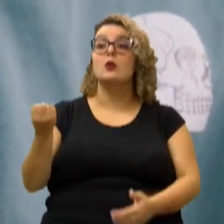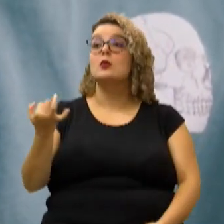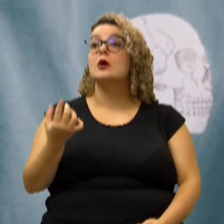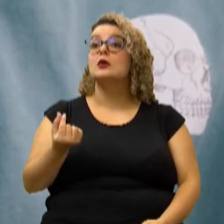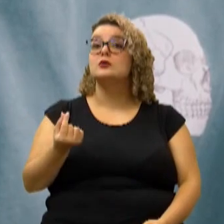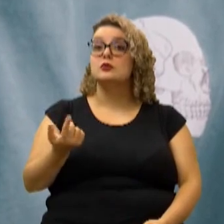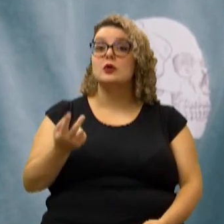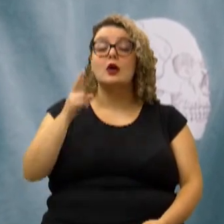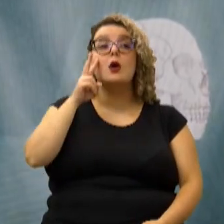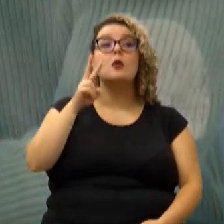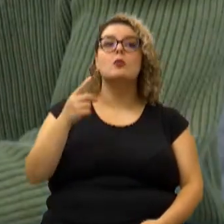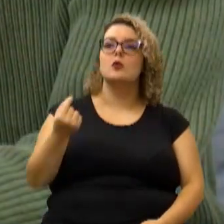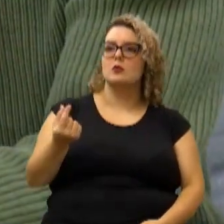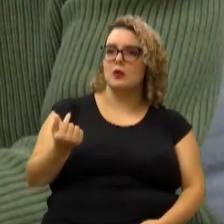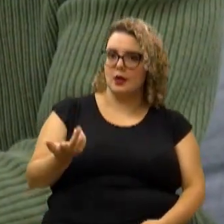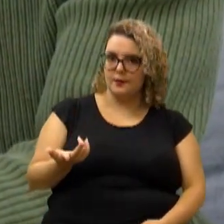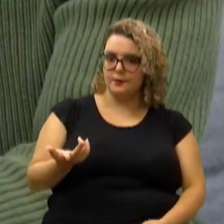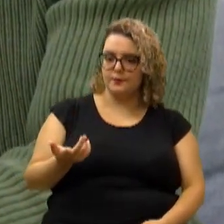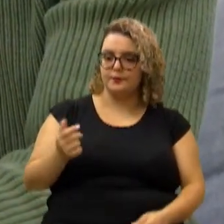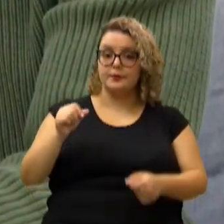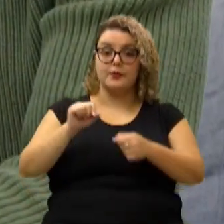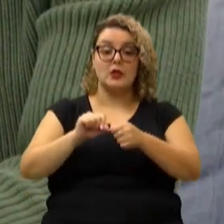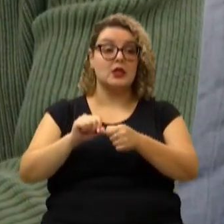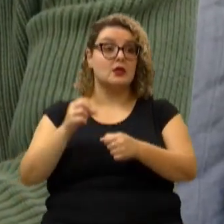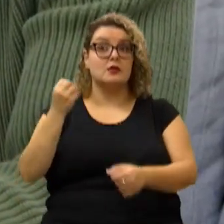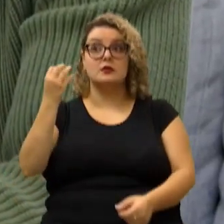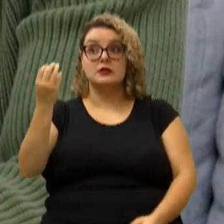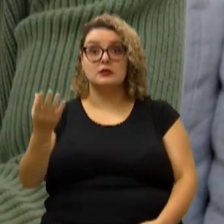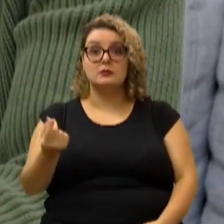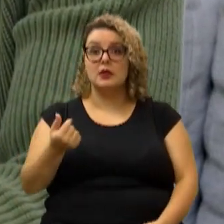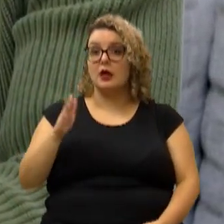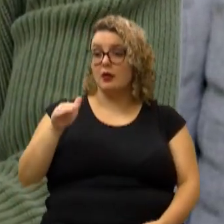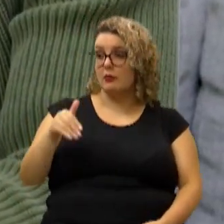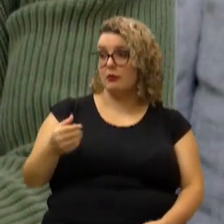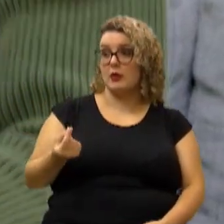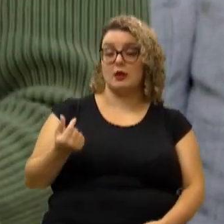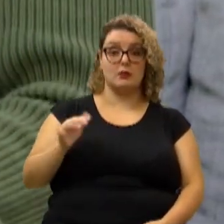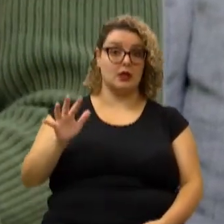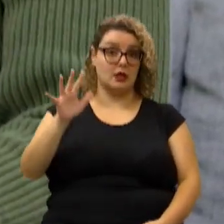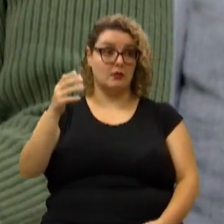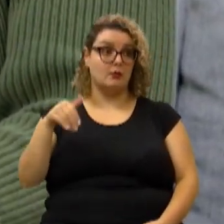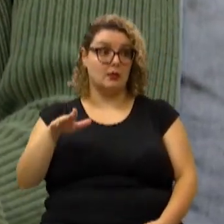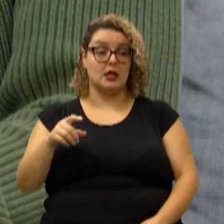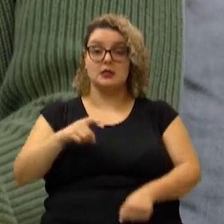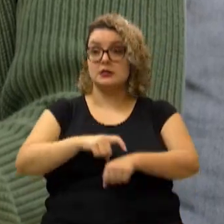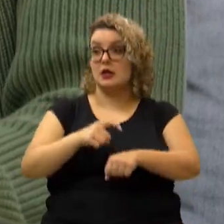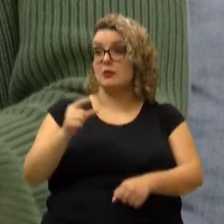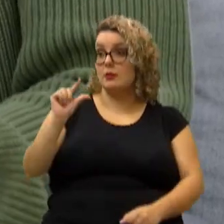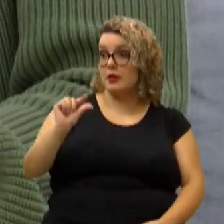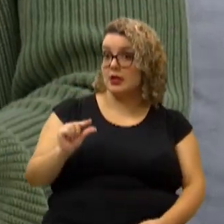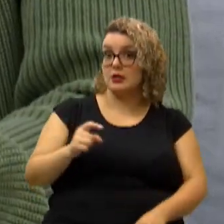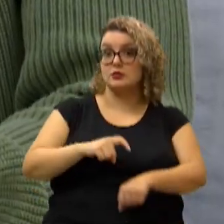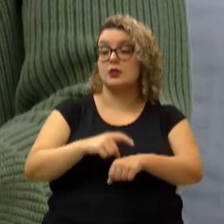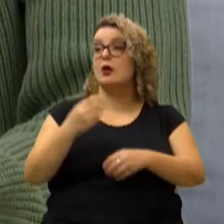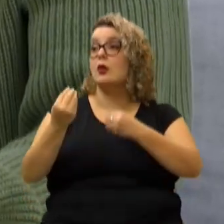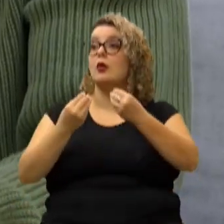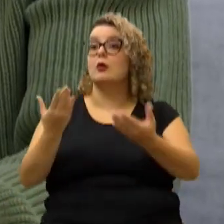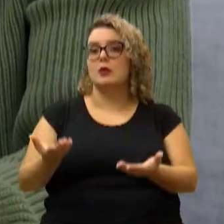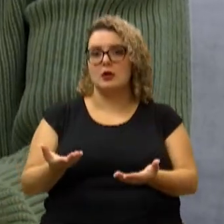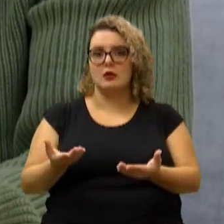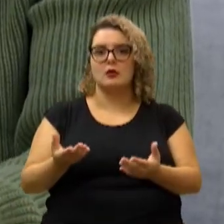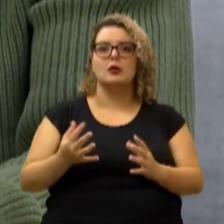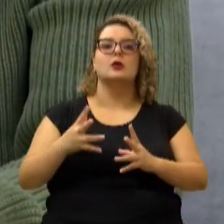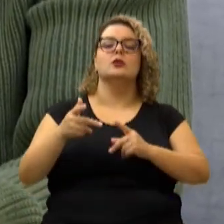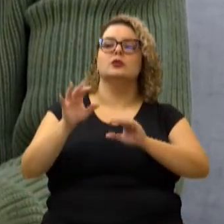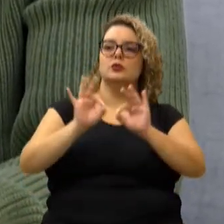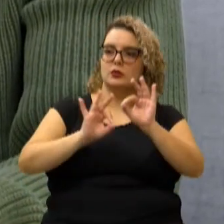viagem vamos ver quanto custa e aí vamos fazer uma viagem mais barata mais cara vamos ficar mais tempo menos tempo como é que